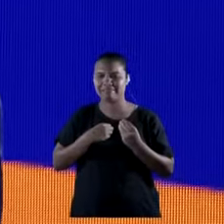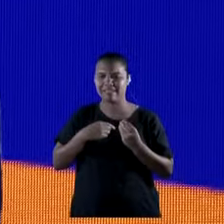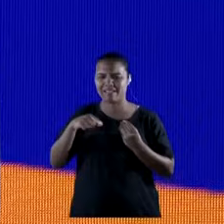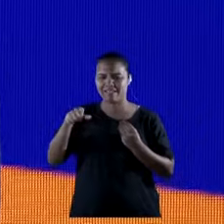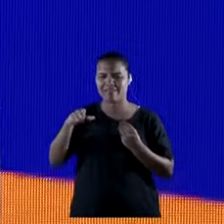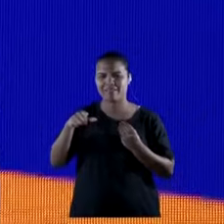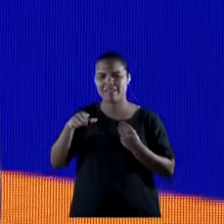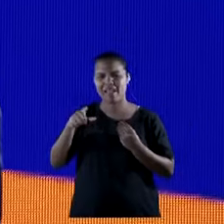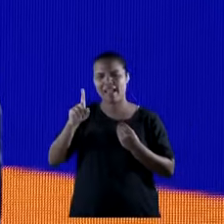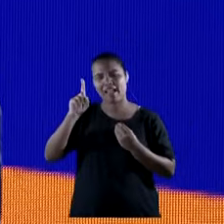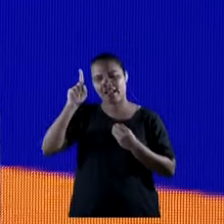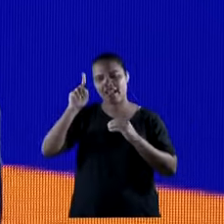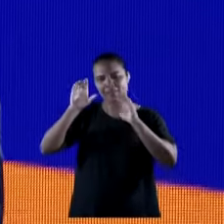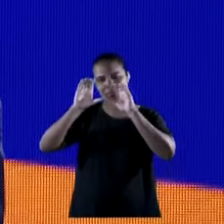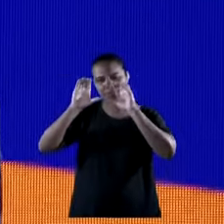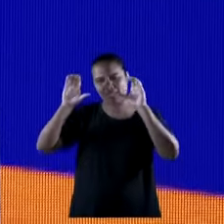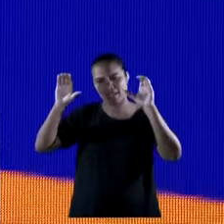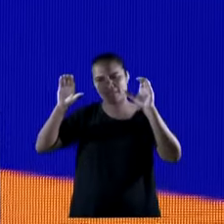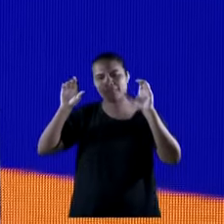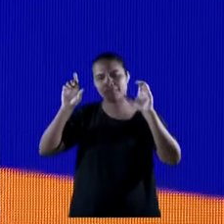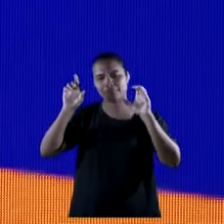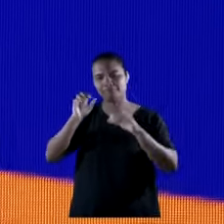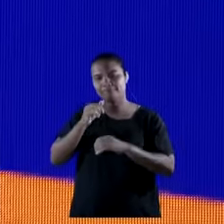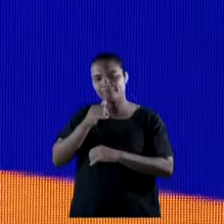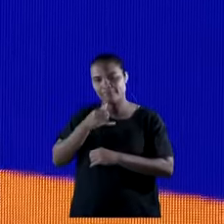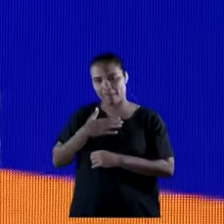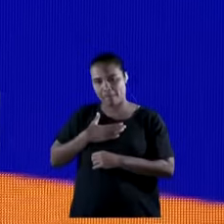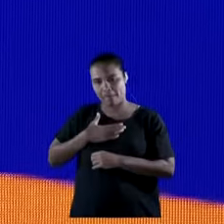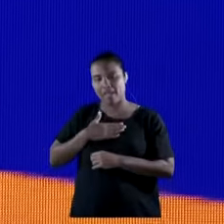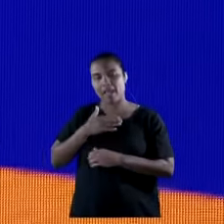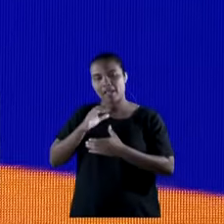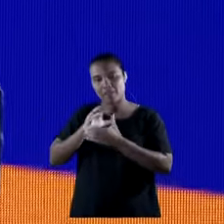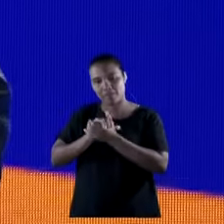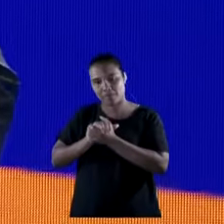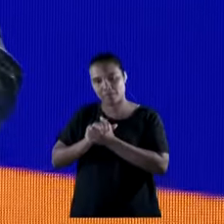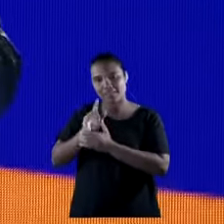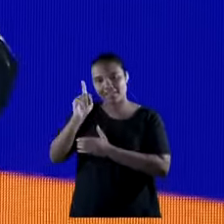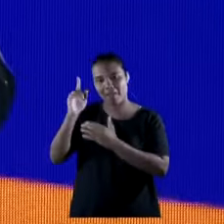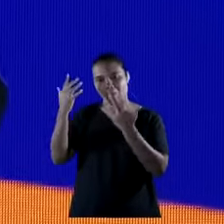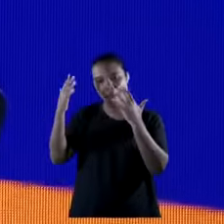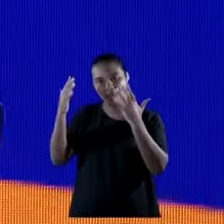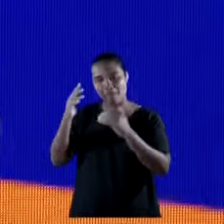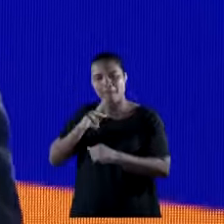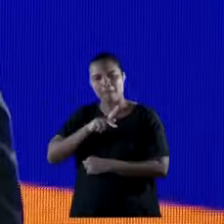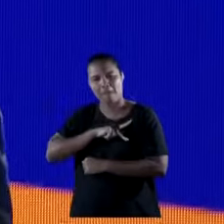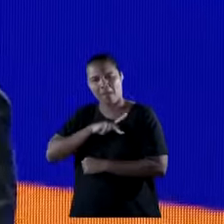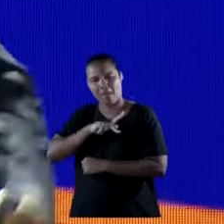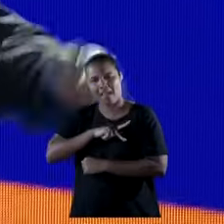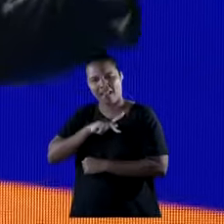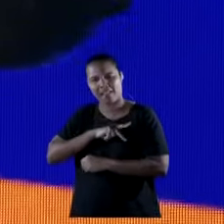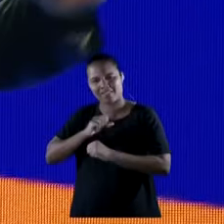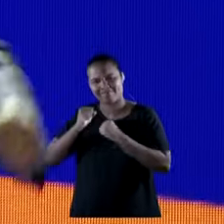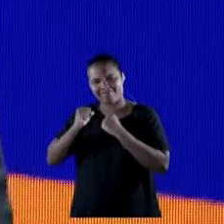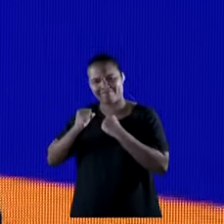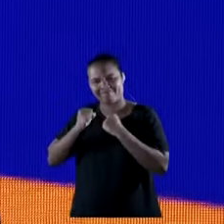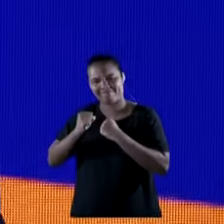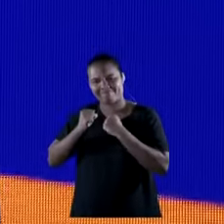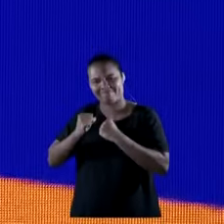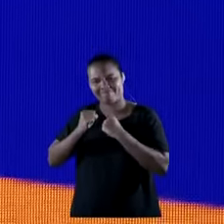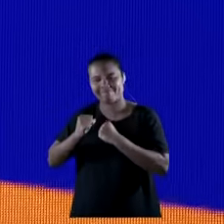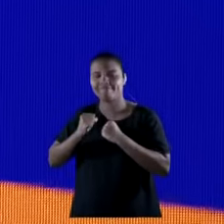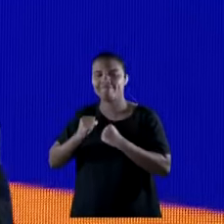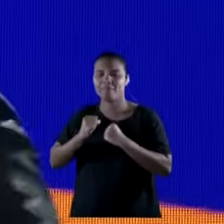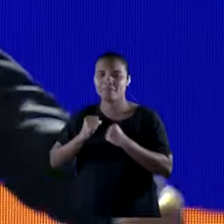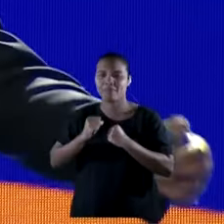céu. Lenice chame Magnoni Neves, a minha mulher. Entendeu? Palmeirense doente. O Galhote, com o qual eu falei, ele